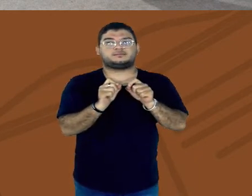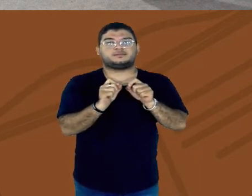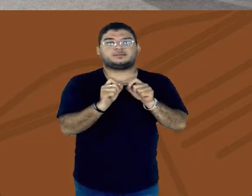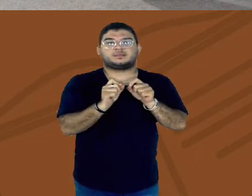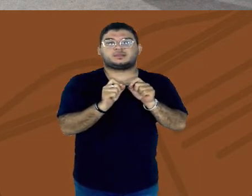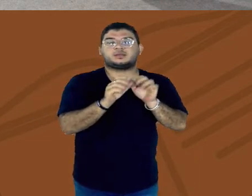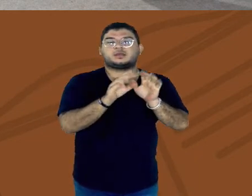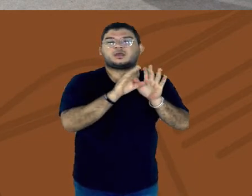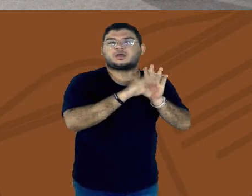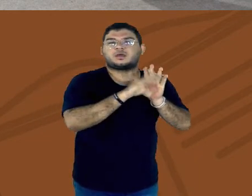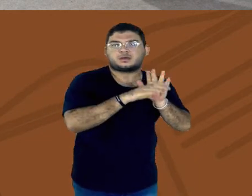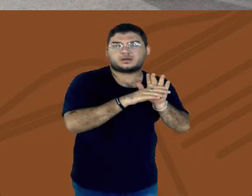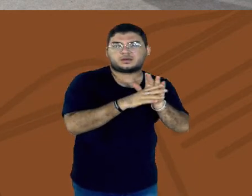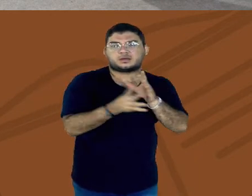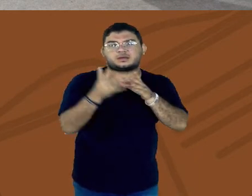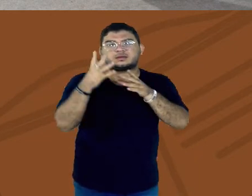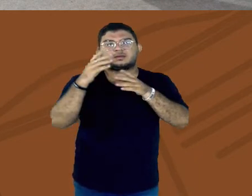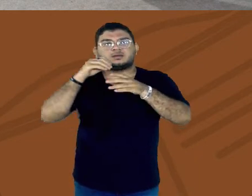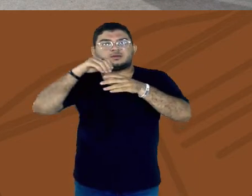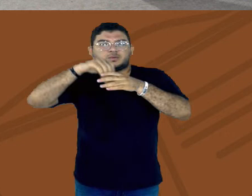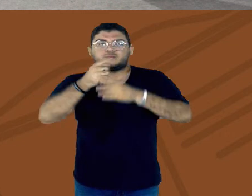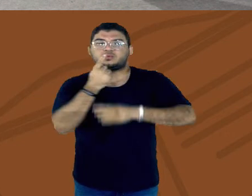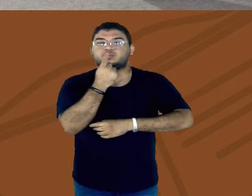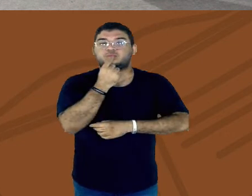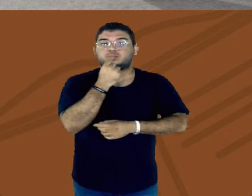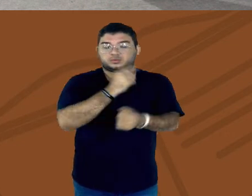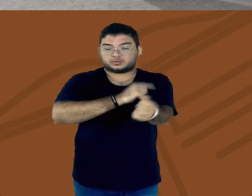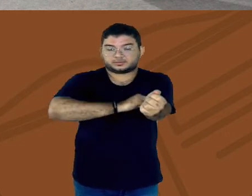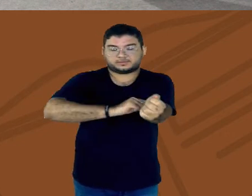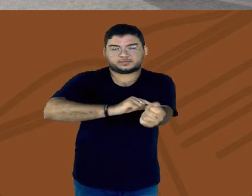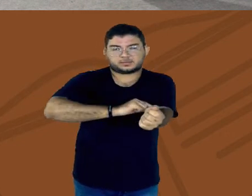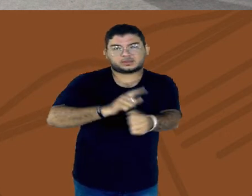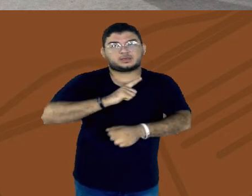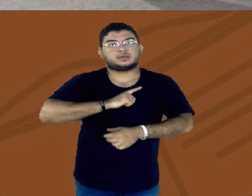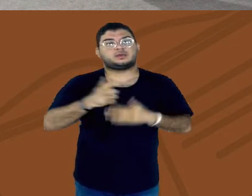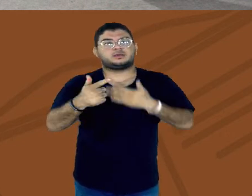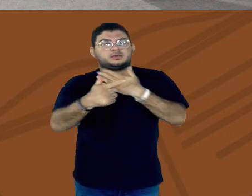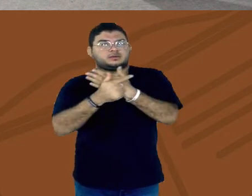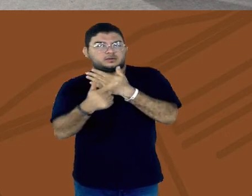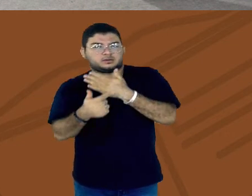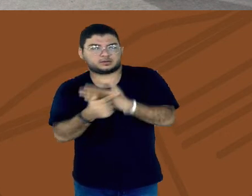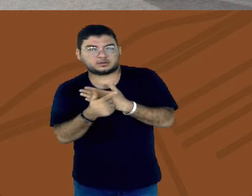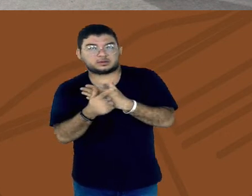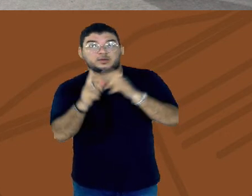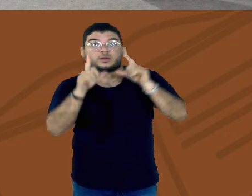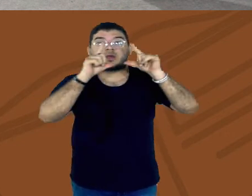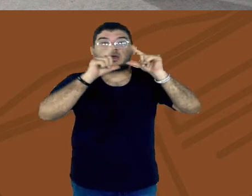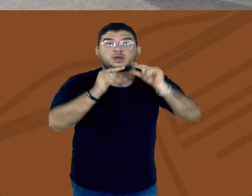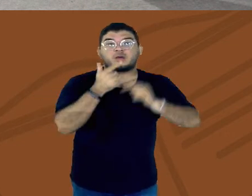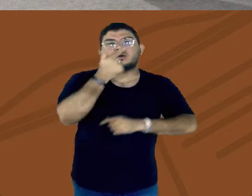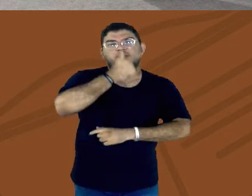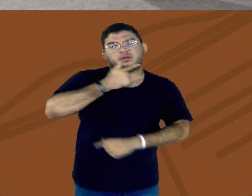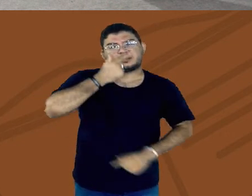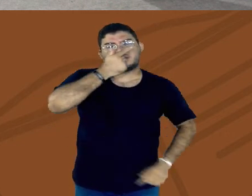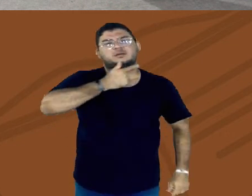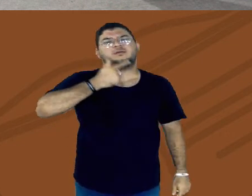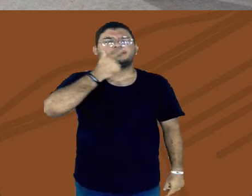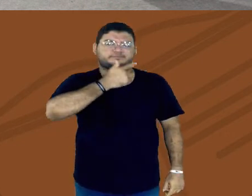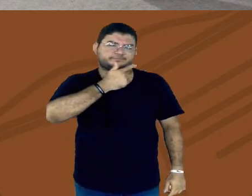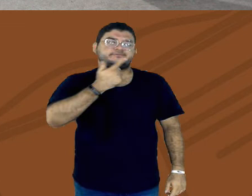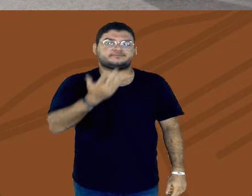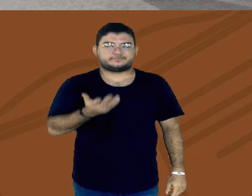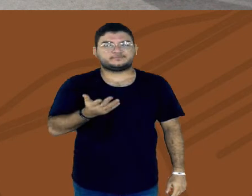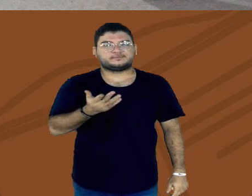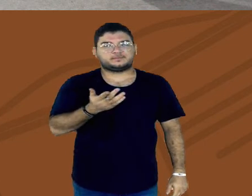desses componentes que vão ser lançados aí na corrente sanguínea e vai ter uma função, diminuir a taxa, a porcentagem